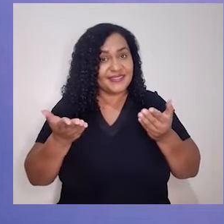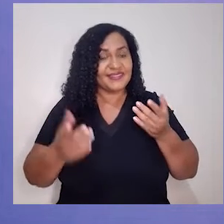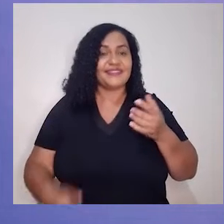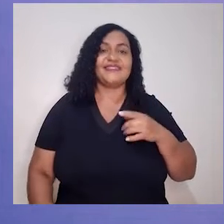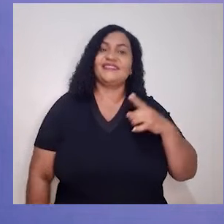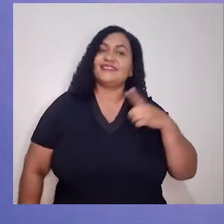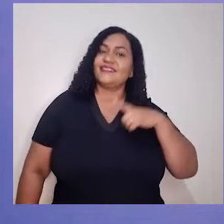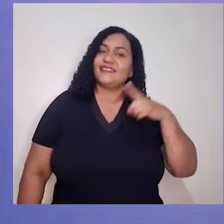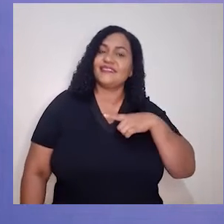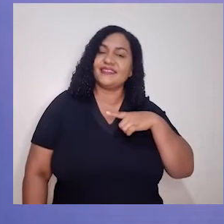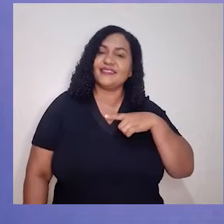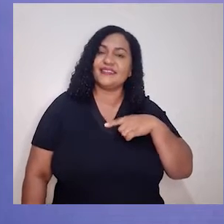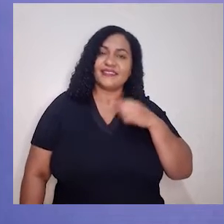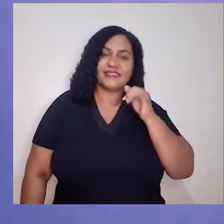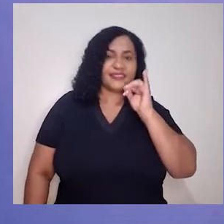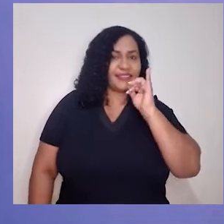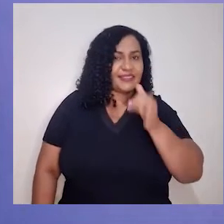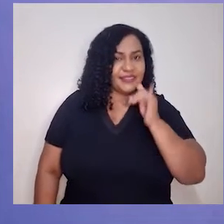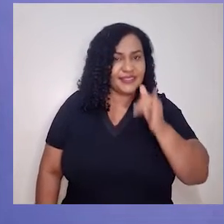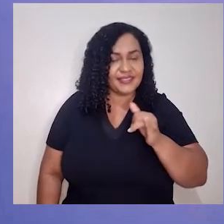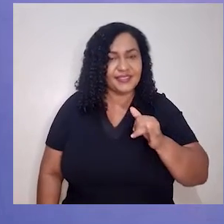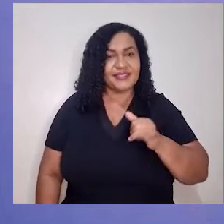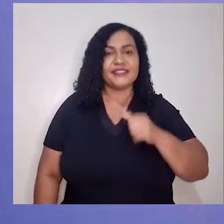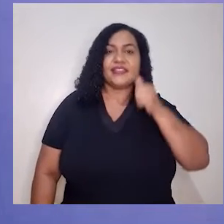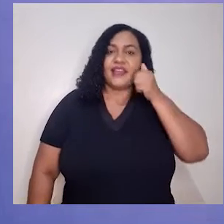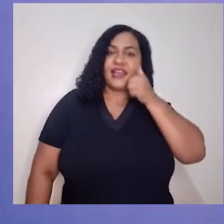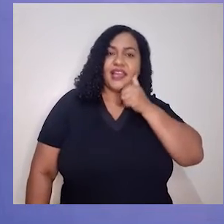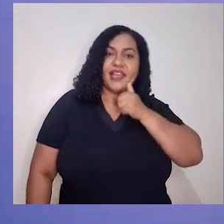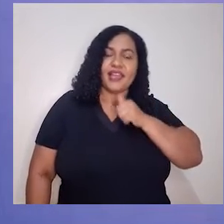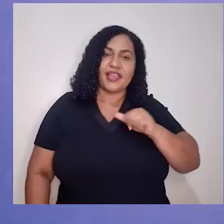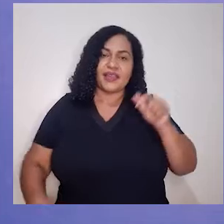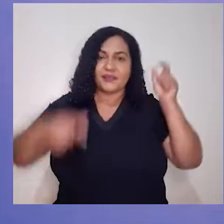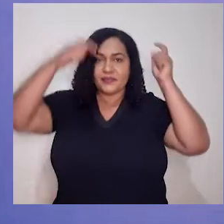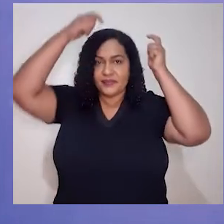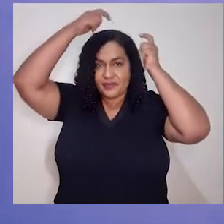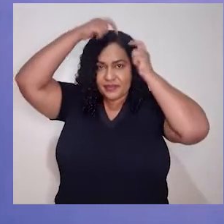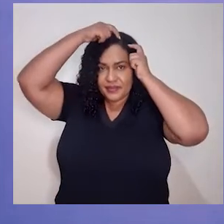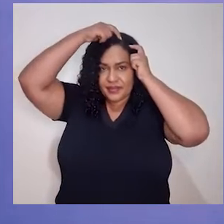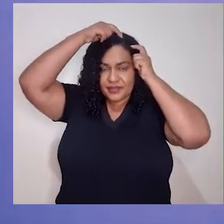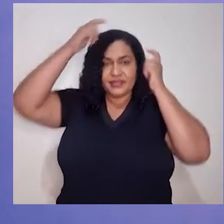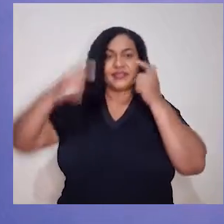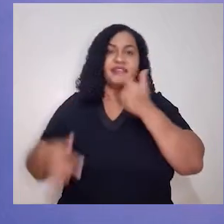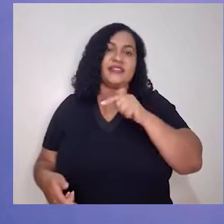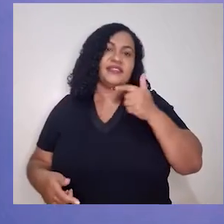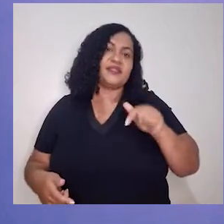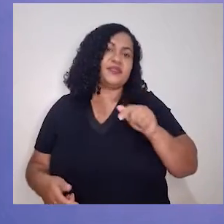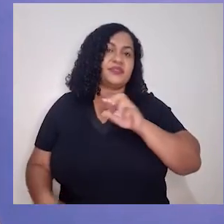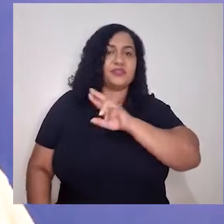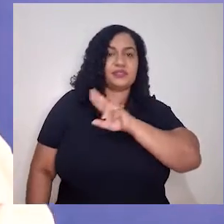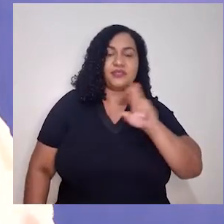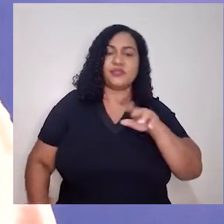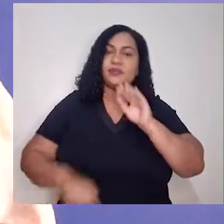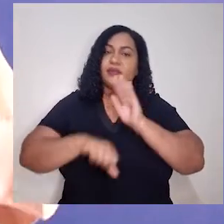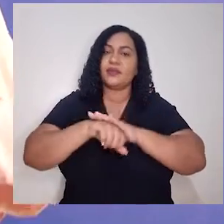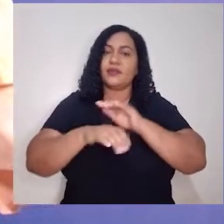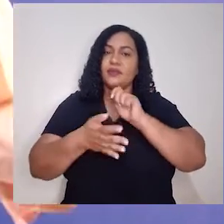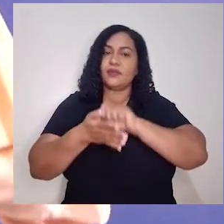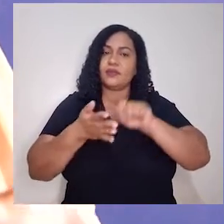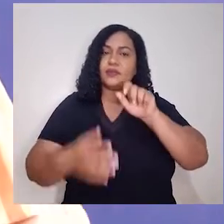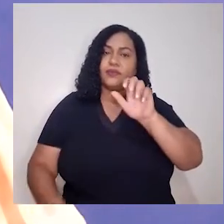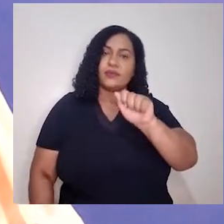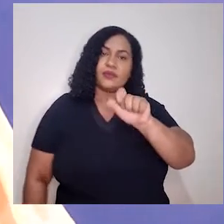hoje. E hoje nós temos A Princesinha Sem Nome, de Alessandra de